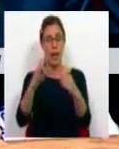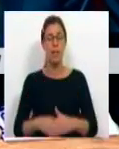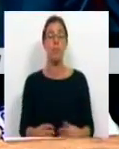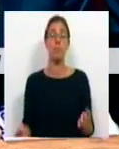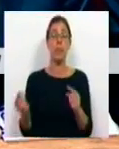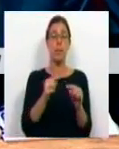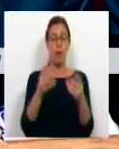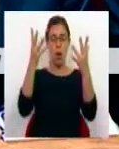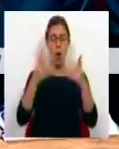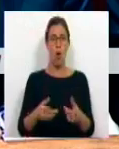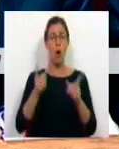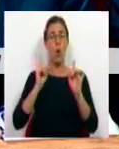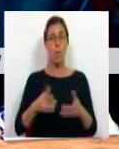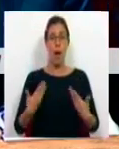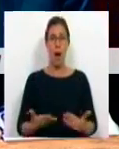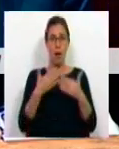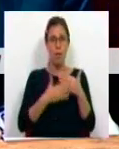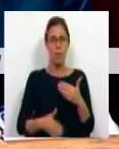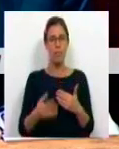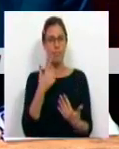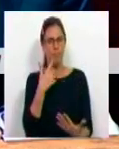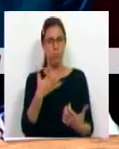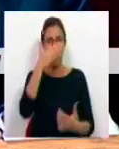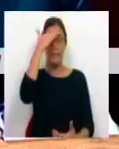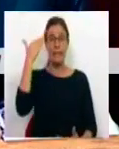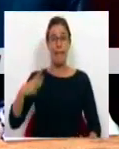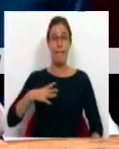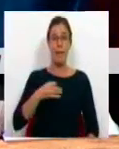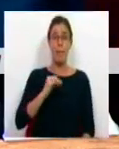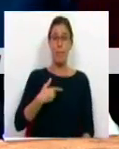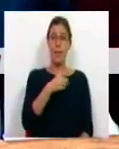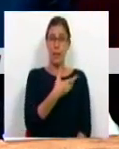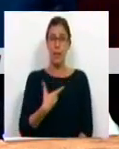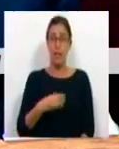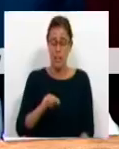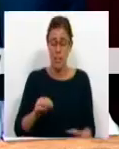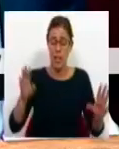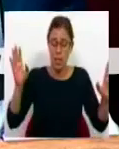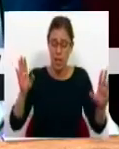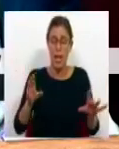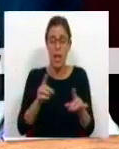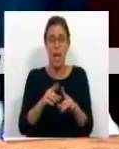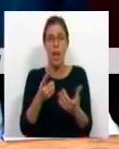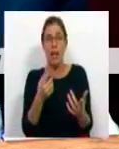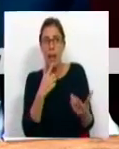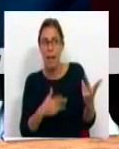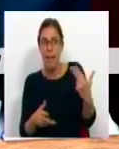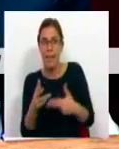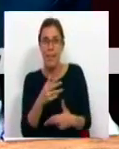O debate orçamental ainda vai no adro e já vemos bem as dificuldades de PSD e CDS para fazer uma